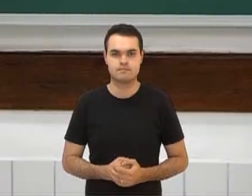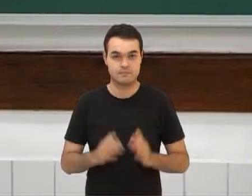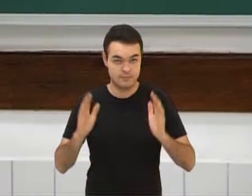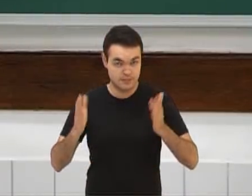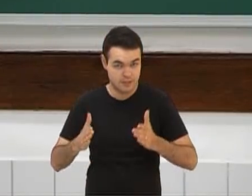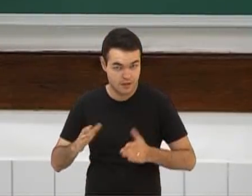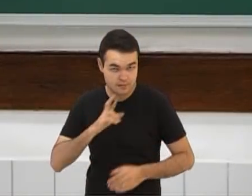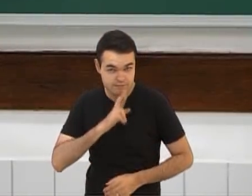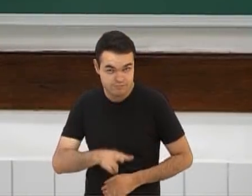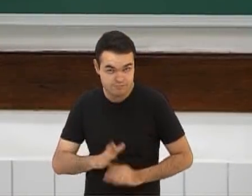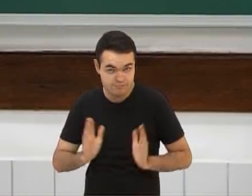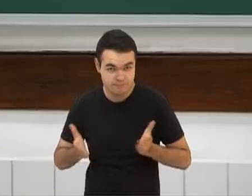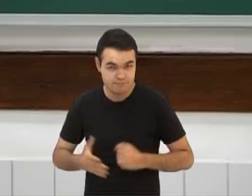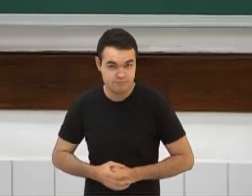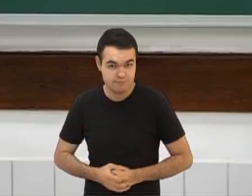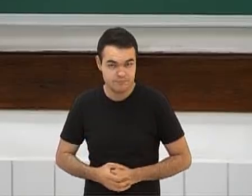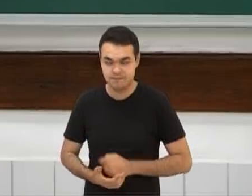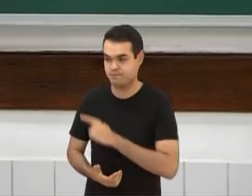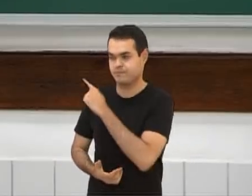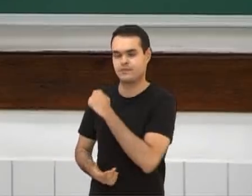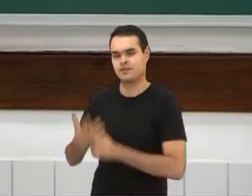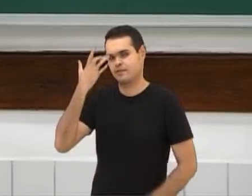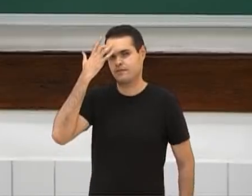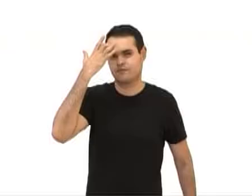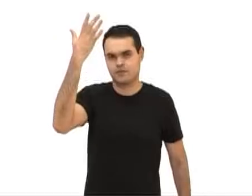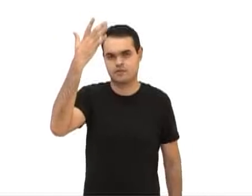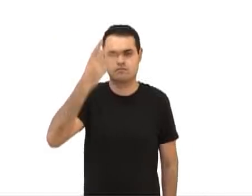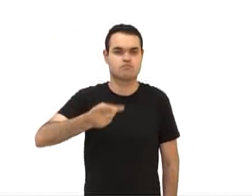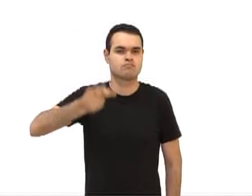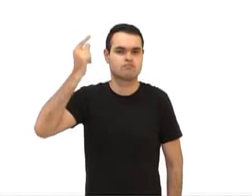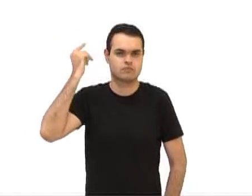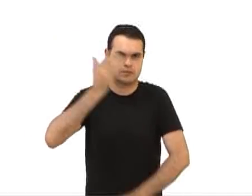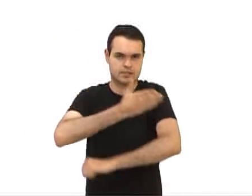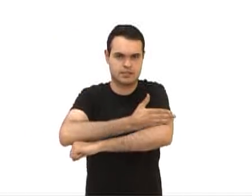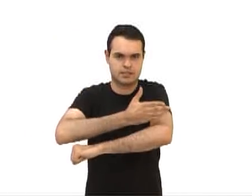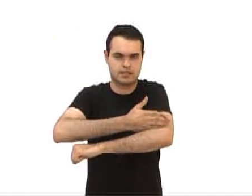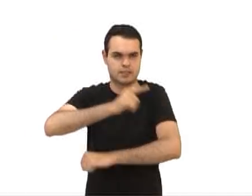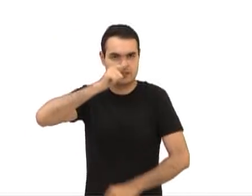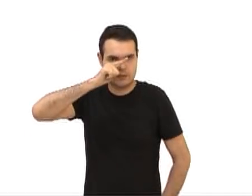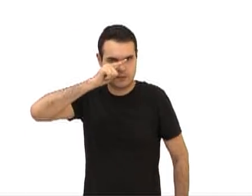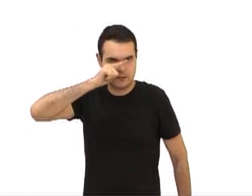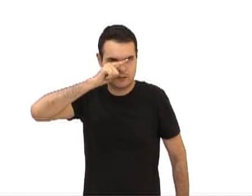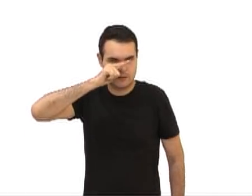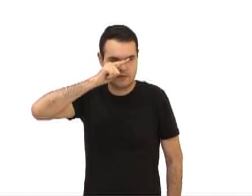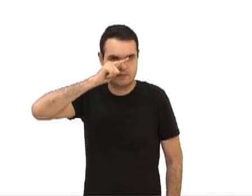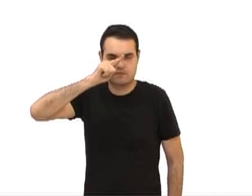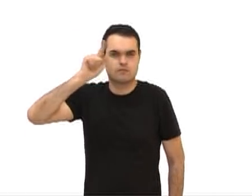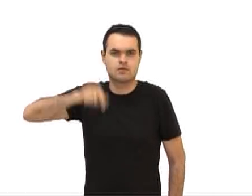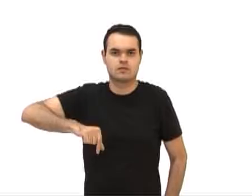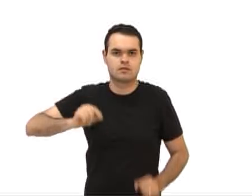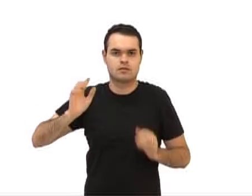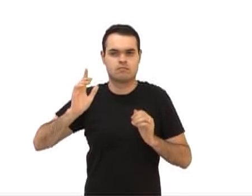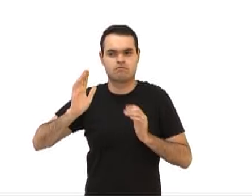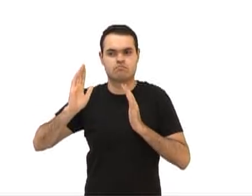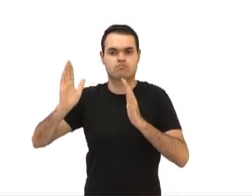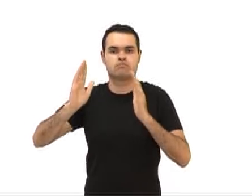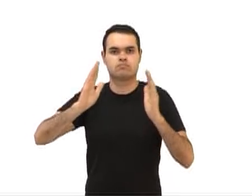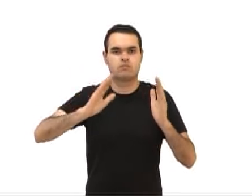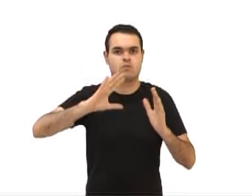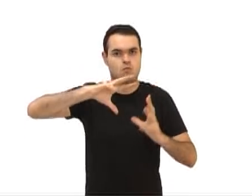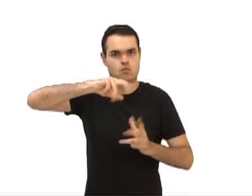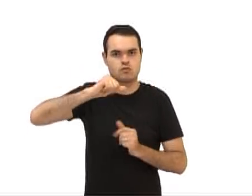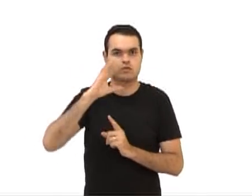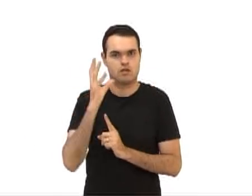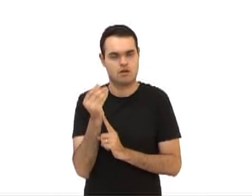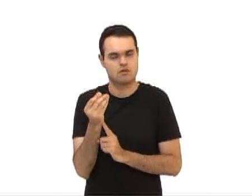Já respondeu? Essa está fácil. Os antigos gregos, né, os gregos antigos, destacaram-se muito no mundo das